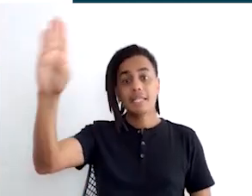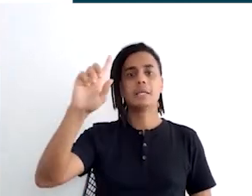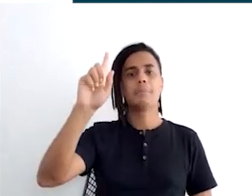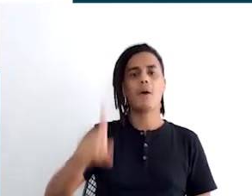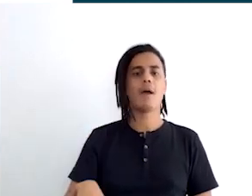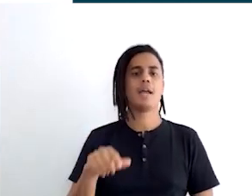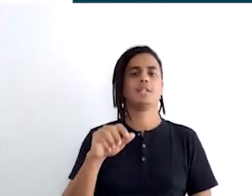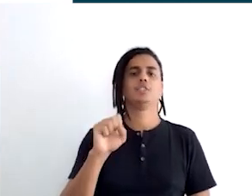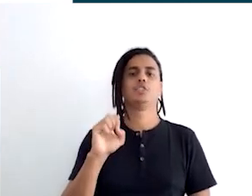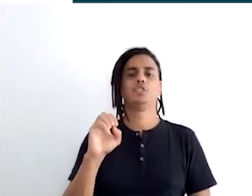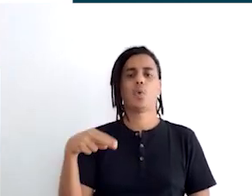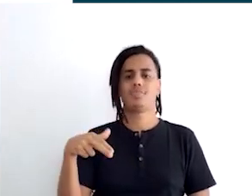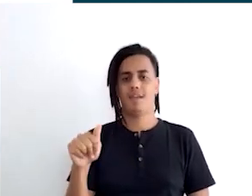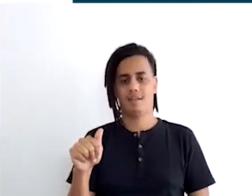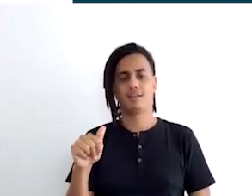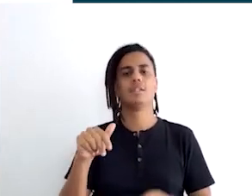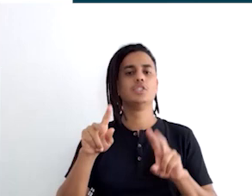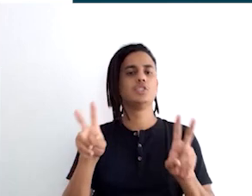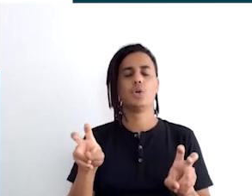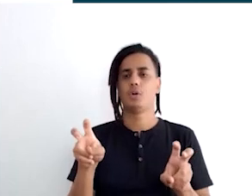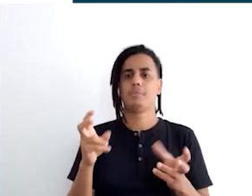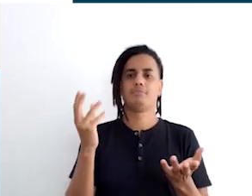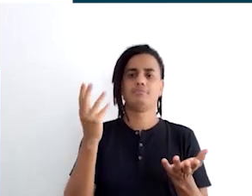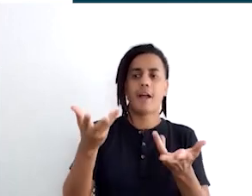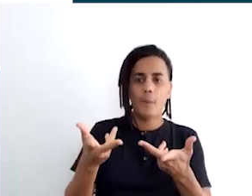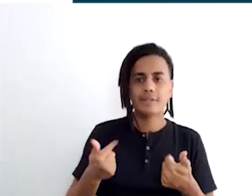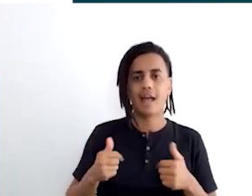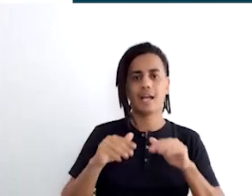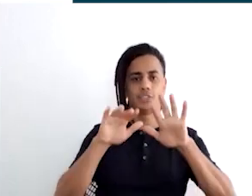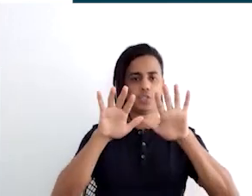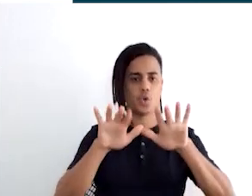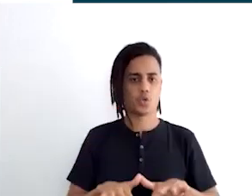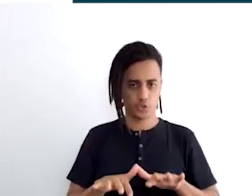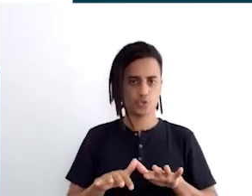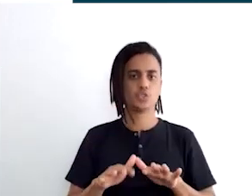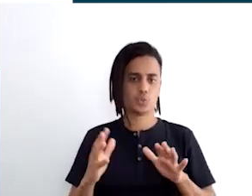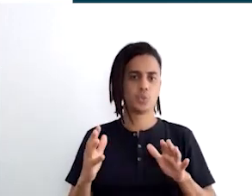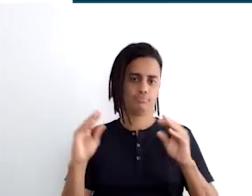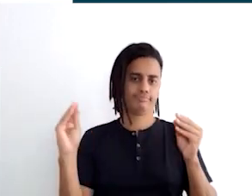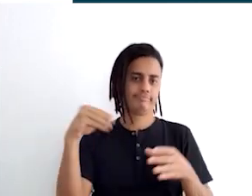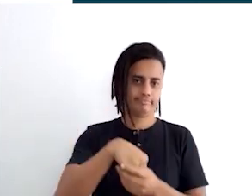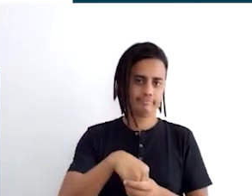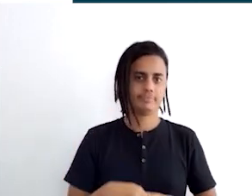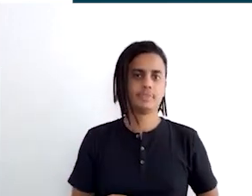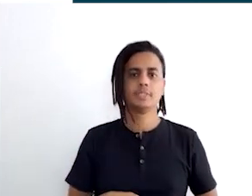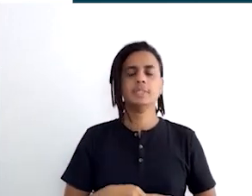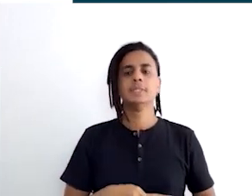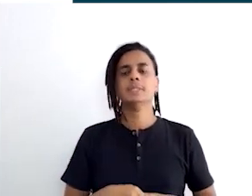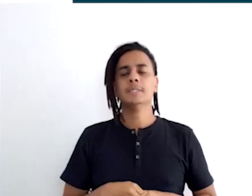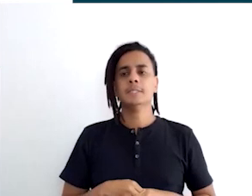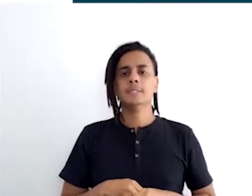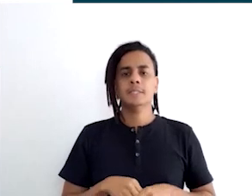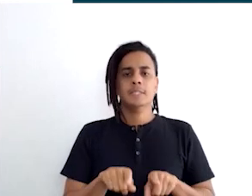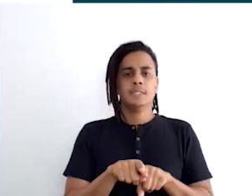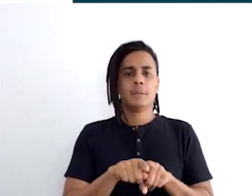vulnerabilidade e validação da qualidade do código que está sendo comitado. Tem as ferramentas